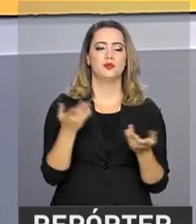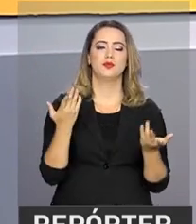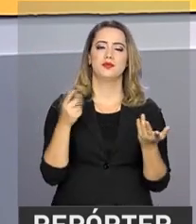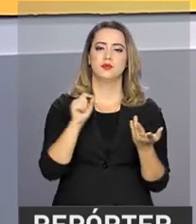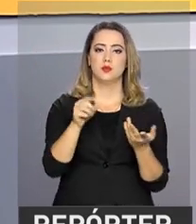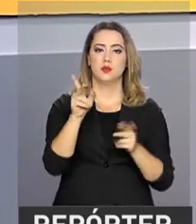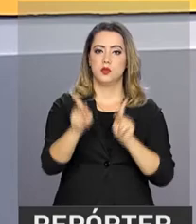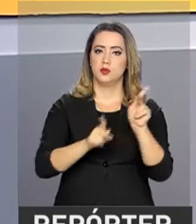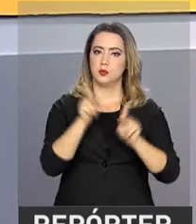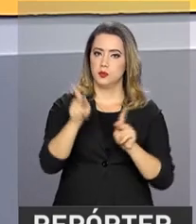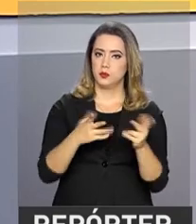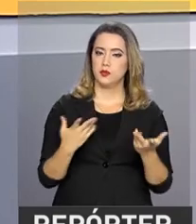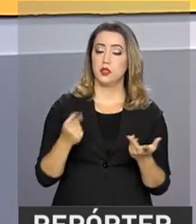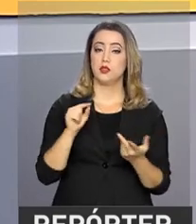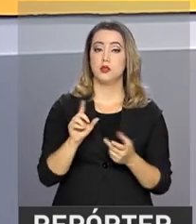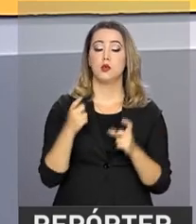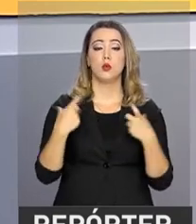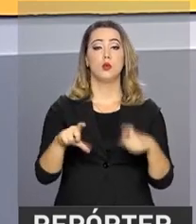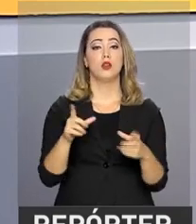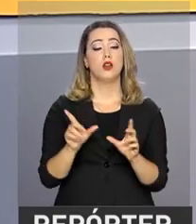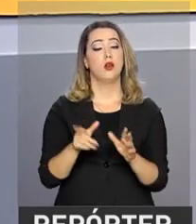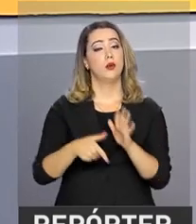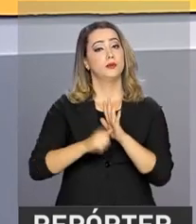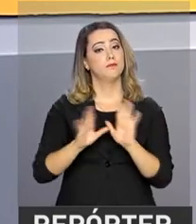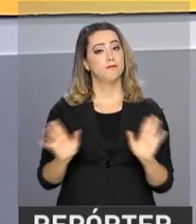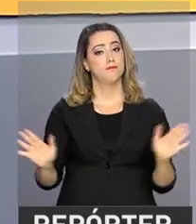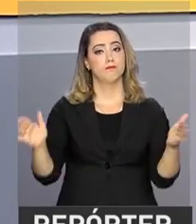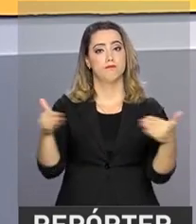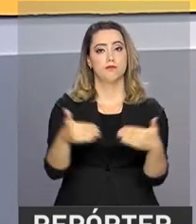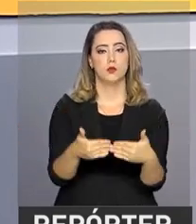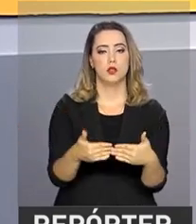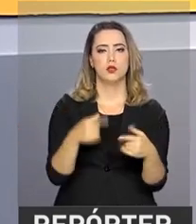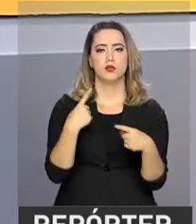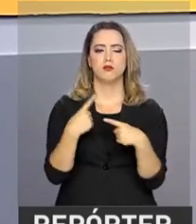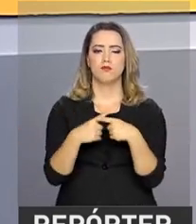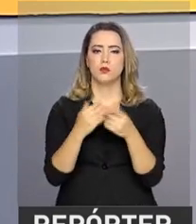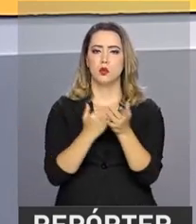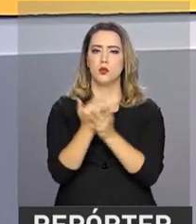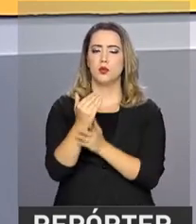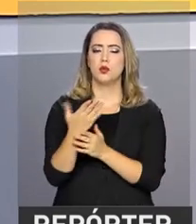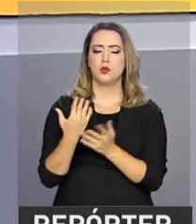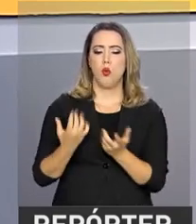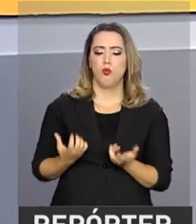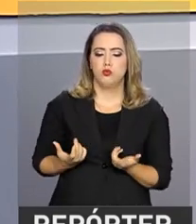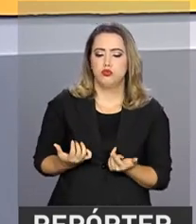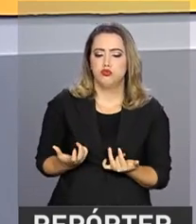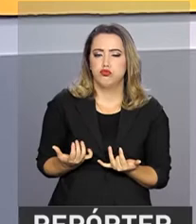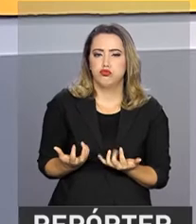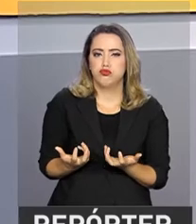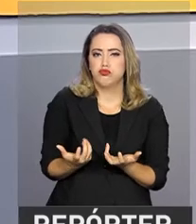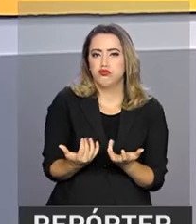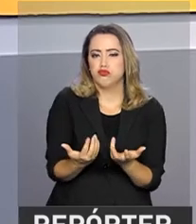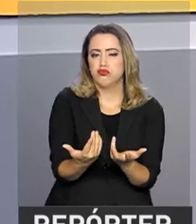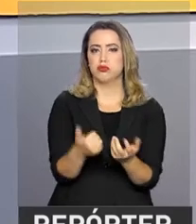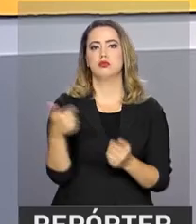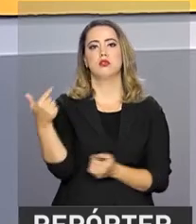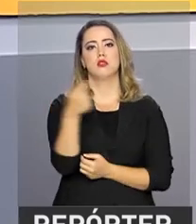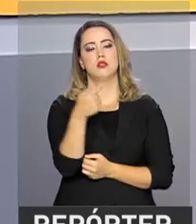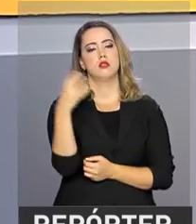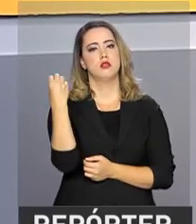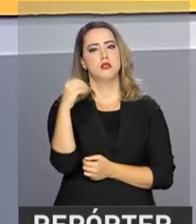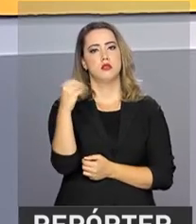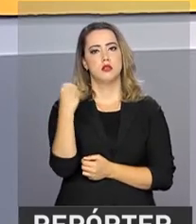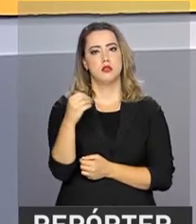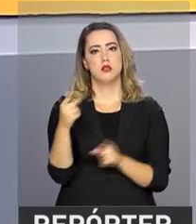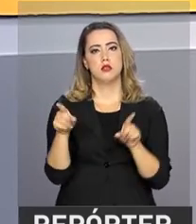pública a unidade de conservação estava fechado aos turistas desde o início de um incêndio que atingiu a região em 17 de